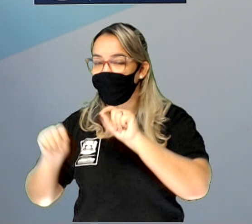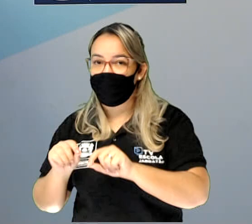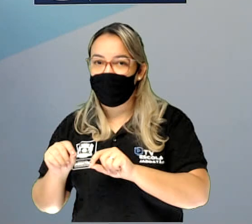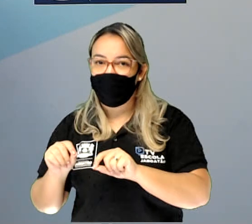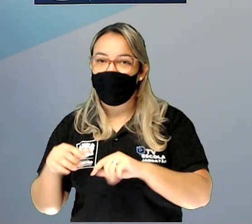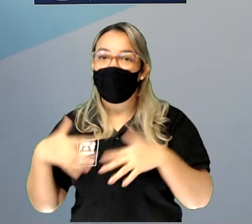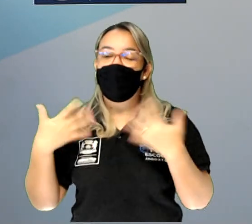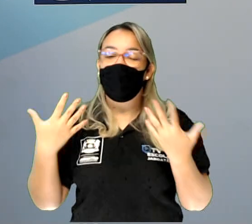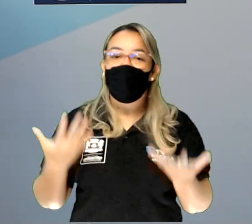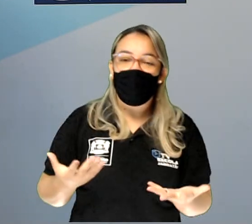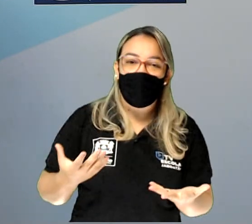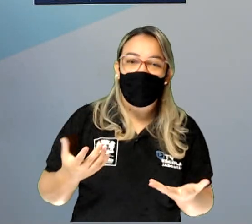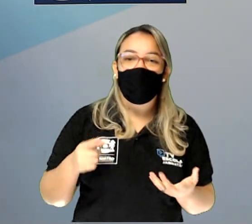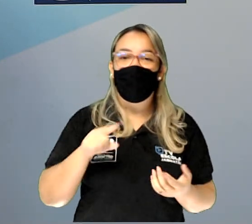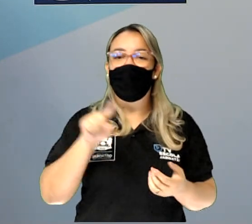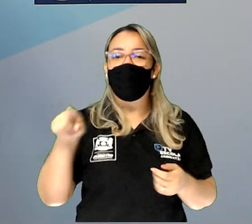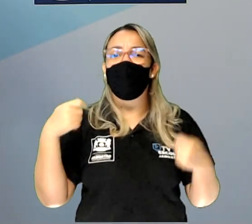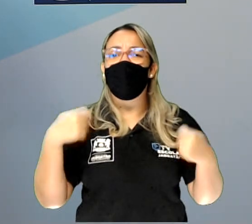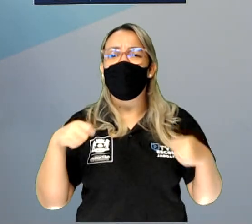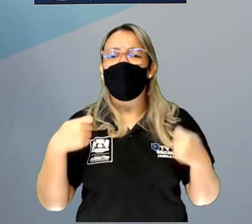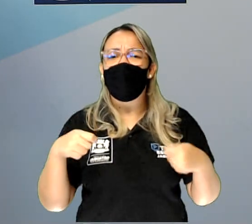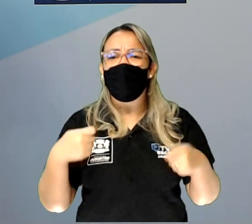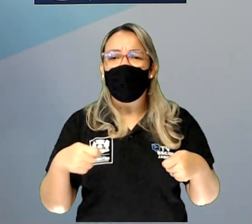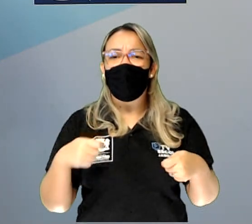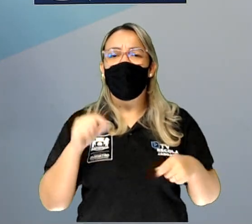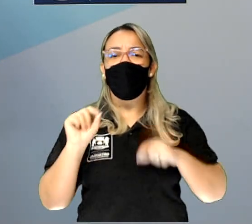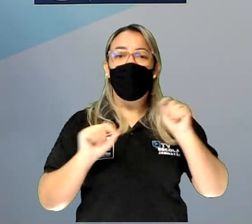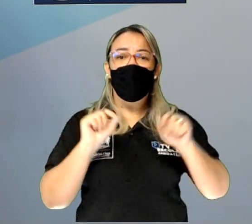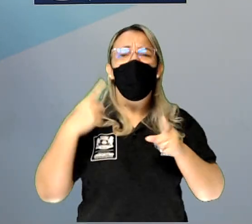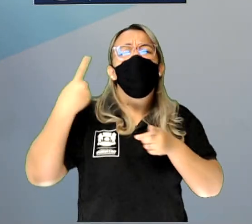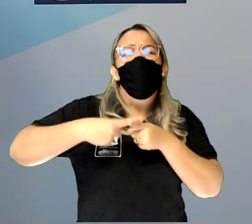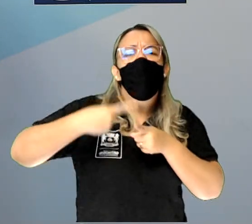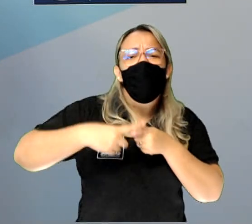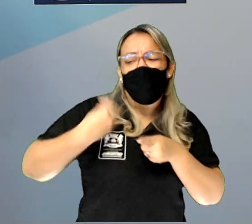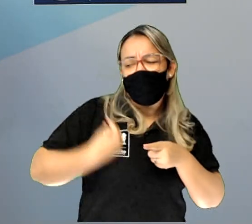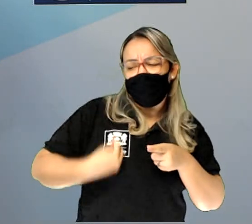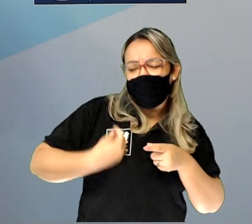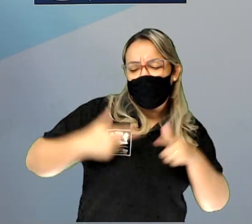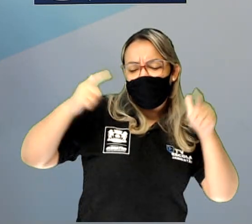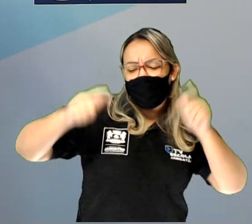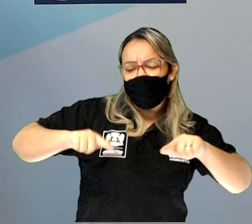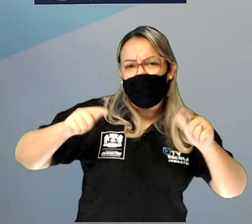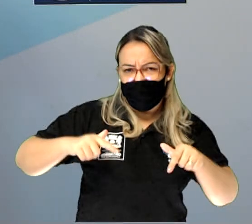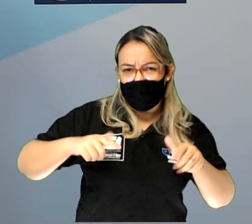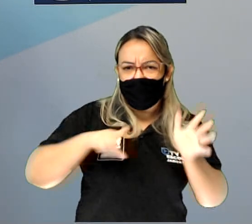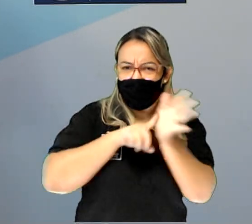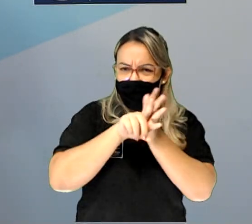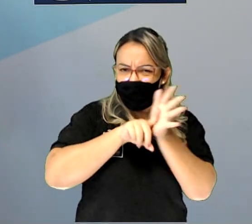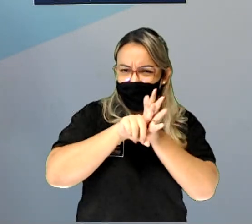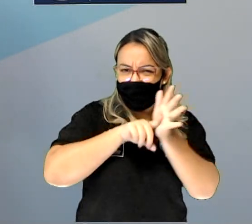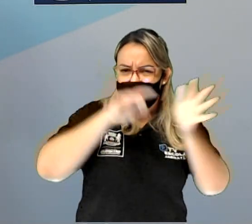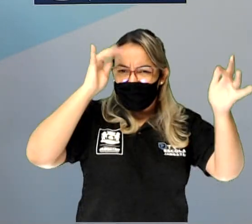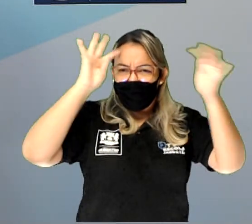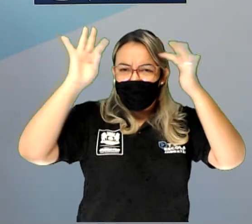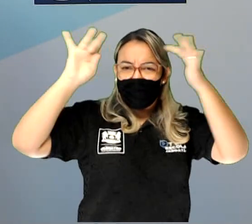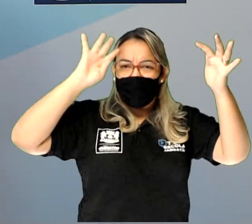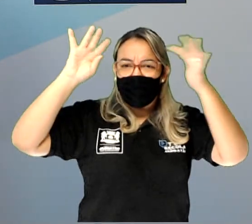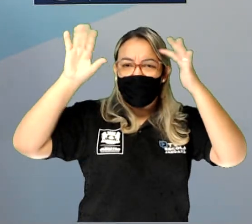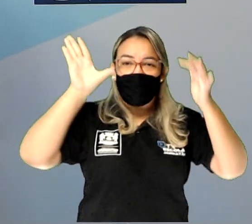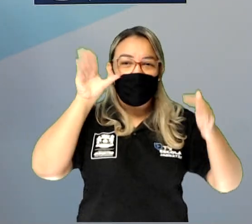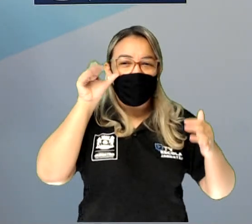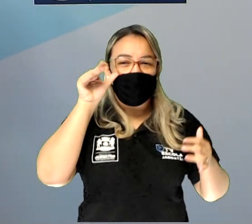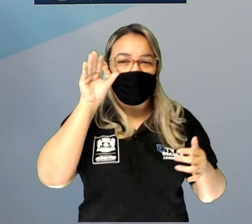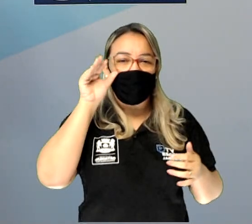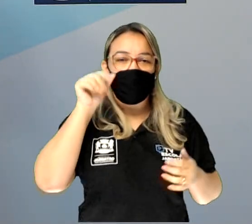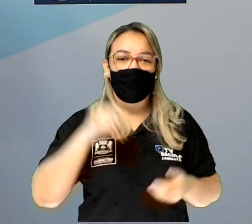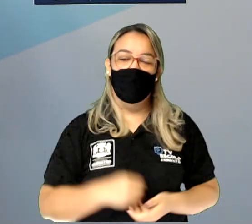que é que eles se alimentam, por que é que eles vivem nesse lugar. Vamos pesquisar, aguçar nossa curiosidade.